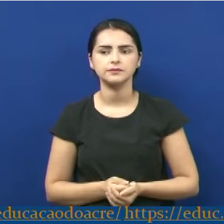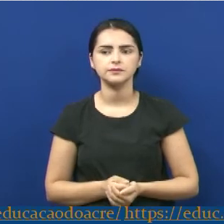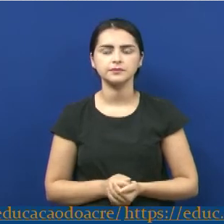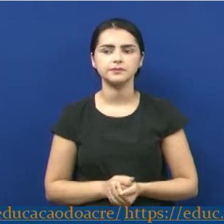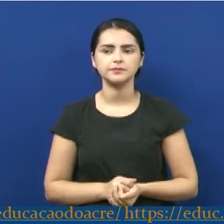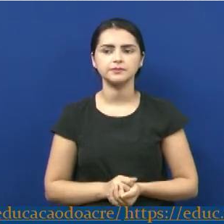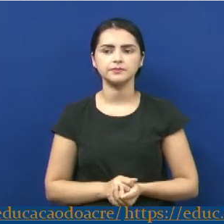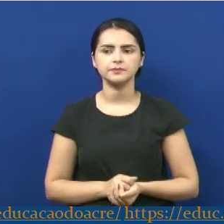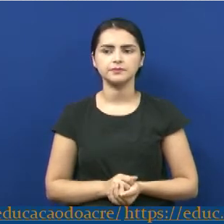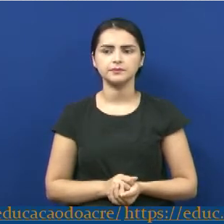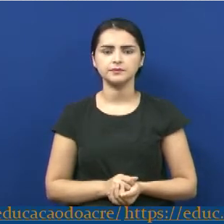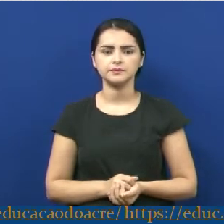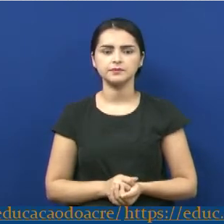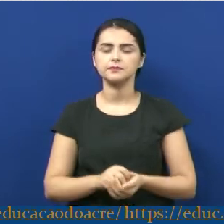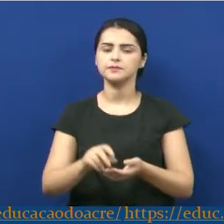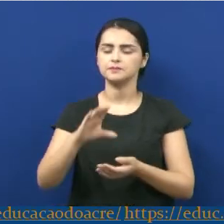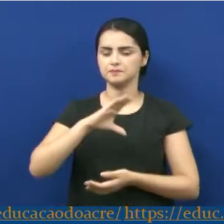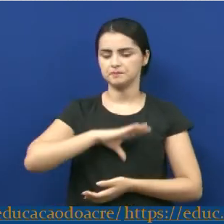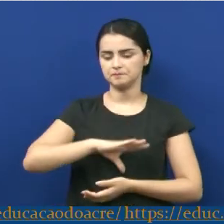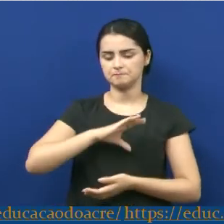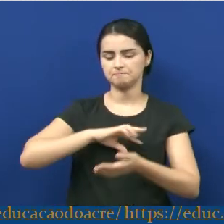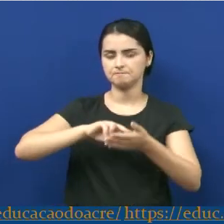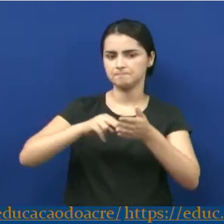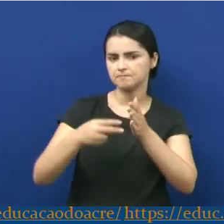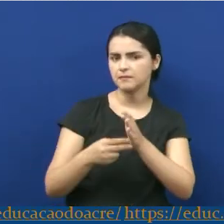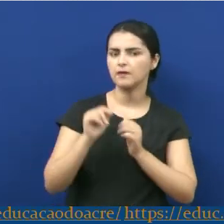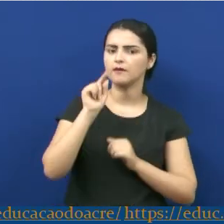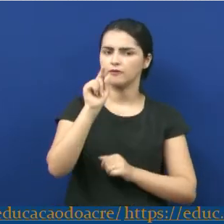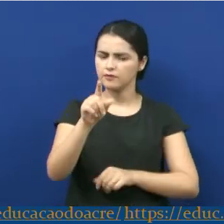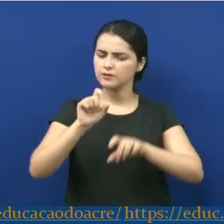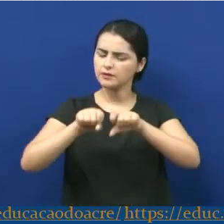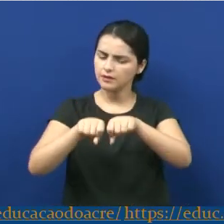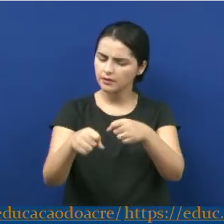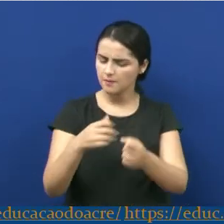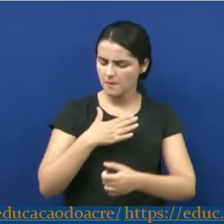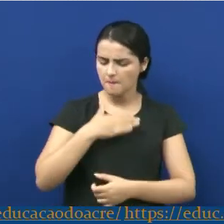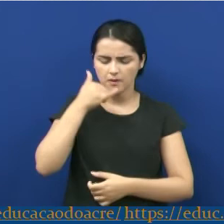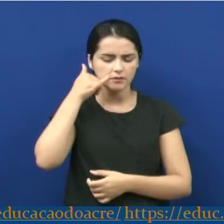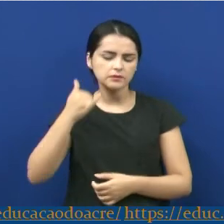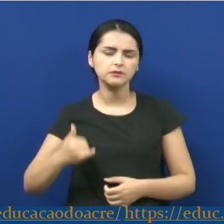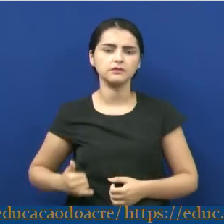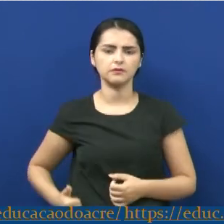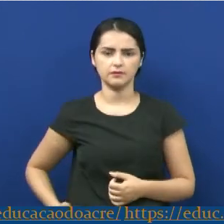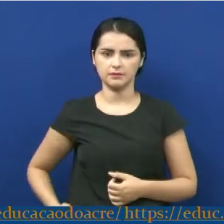You broke my mobile phone. Você quebrou o meu celular.